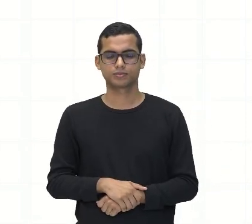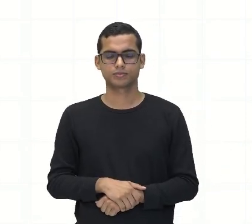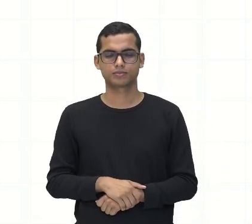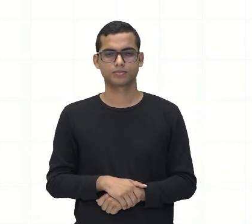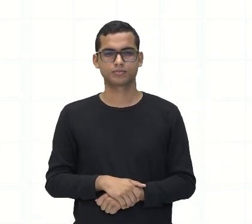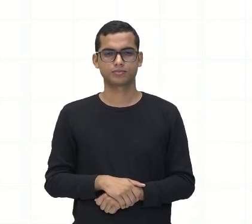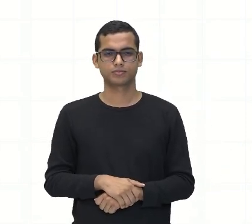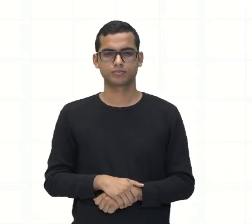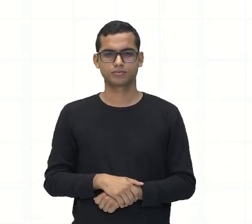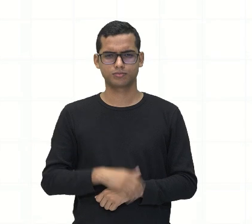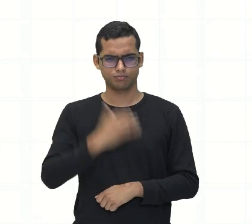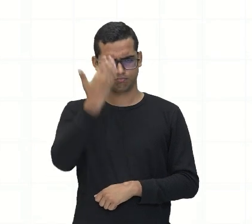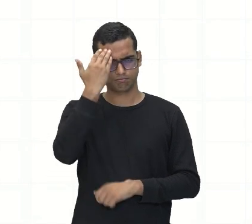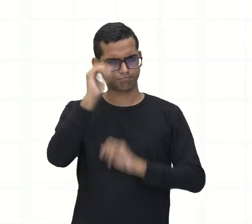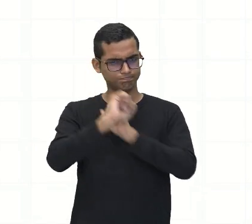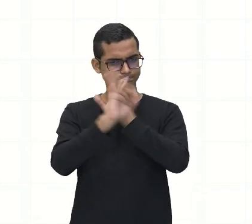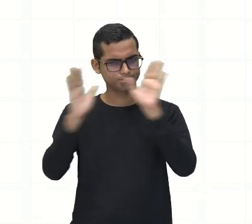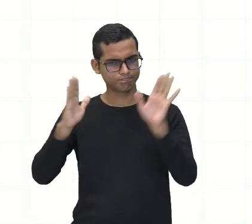Ok?